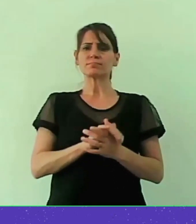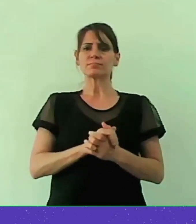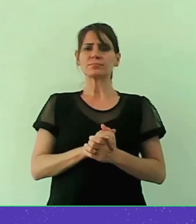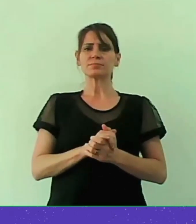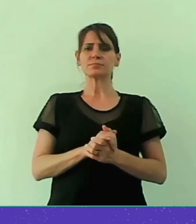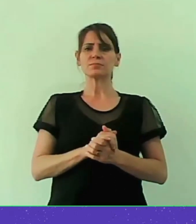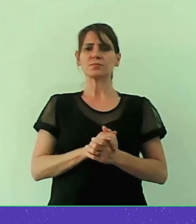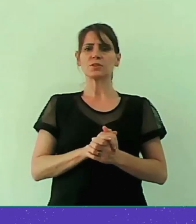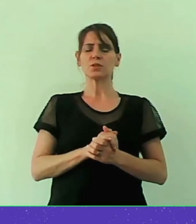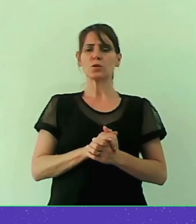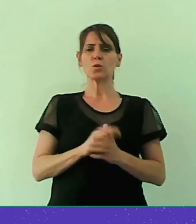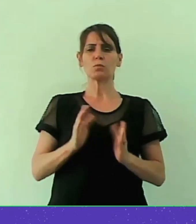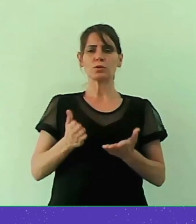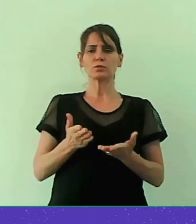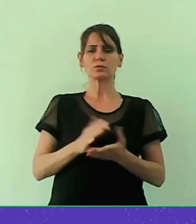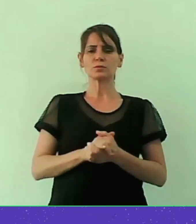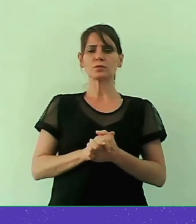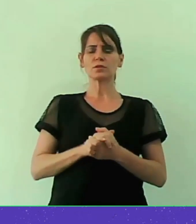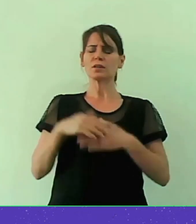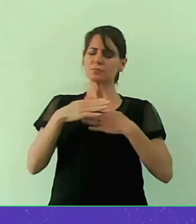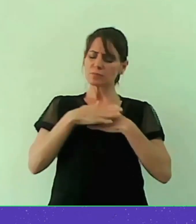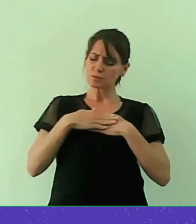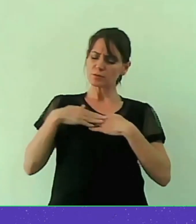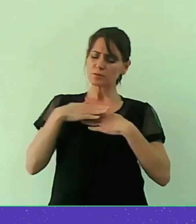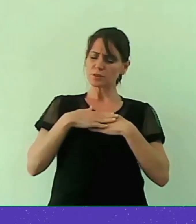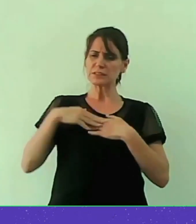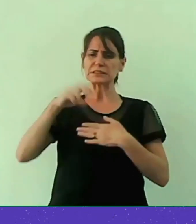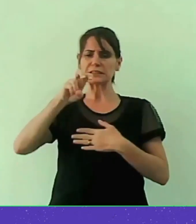fomos muito agraciados nesses últimos 5 anos,